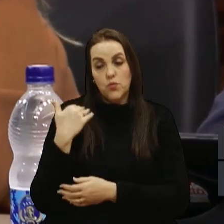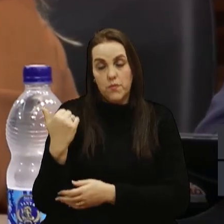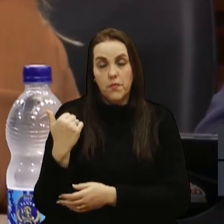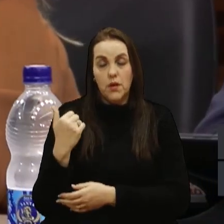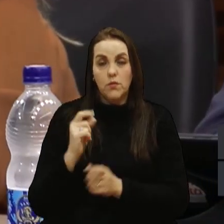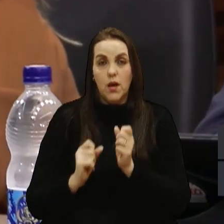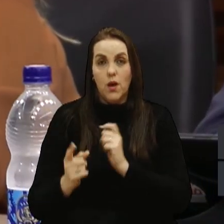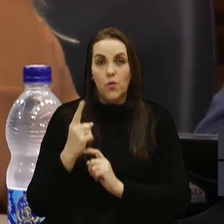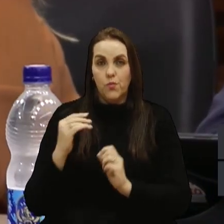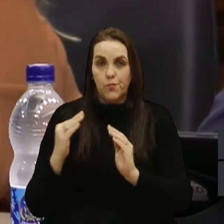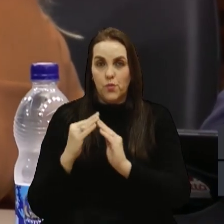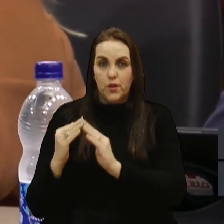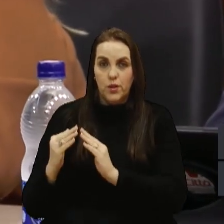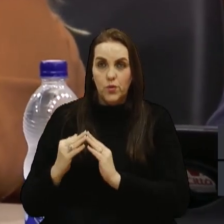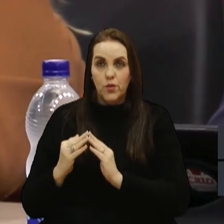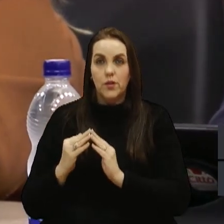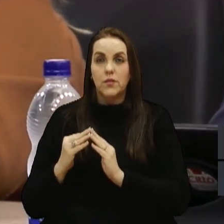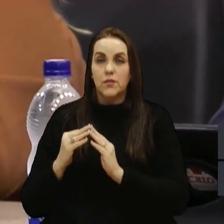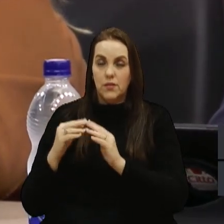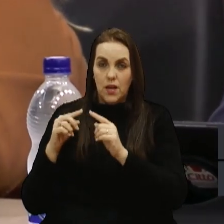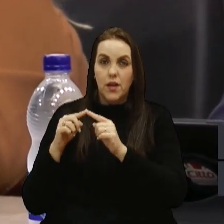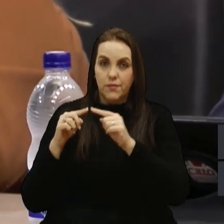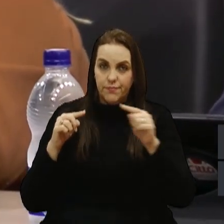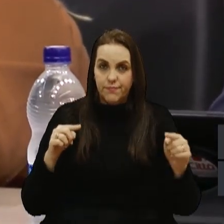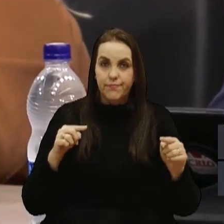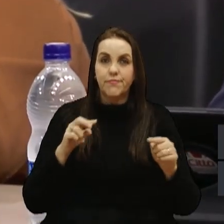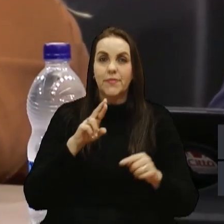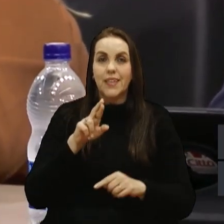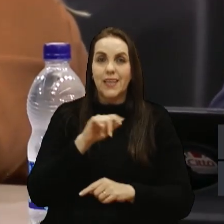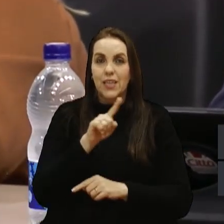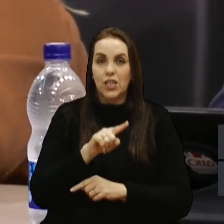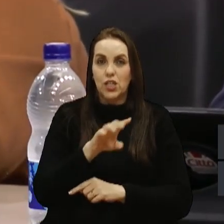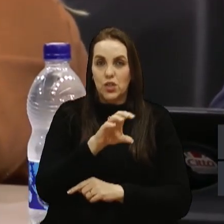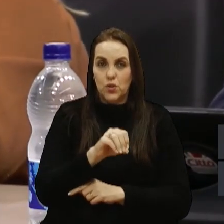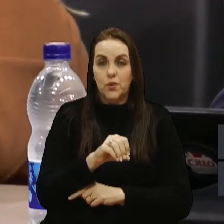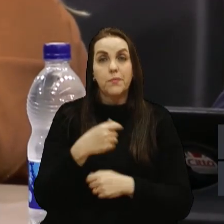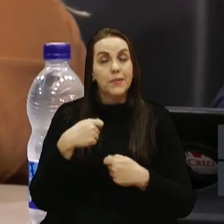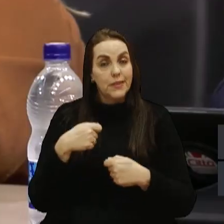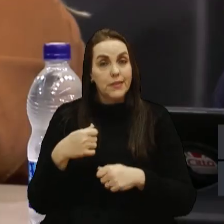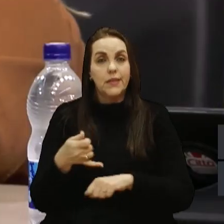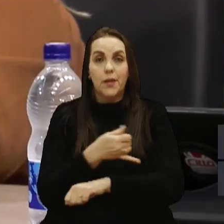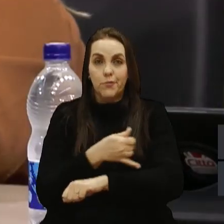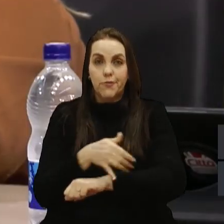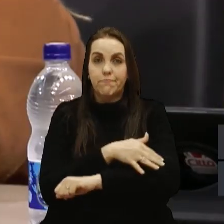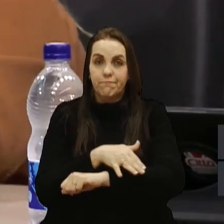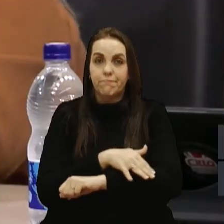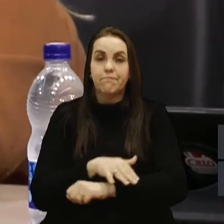bem complicada. Que liga o desvio Risso. Precisamos fazer essa rua aí.